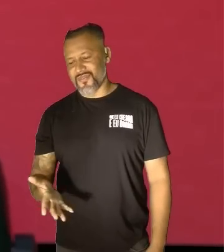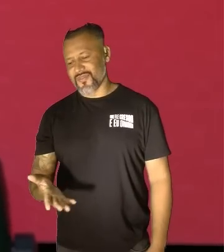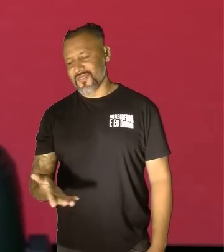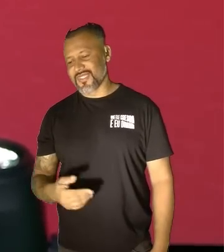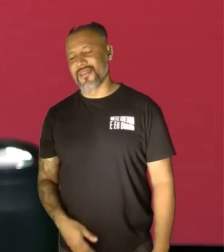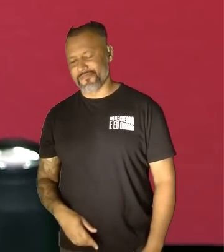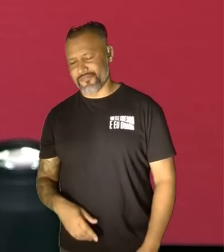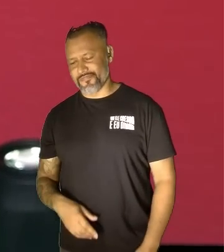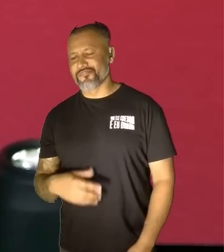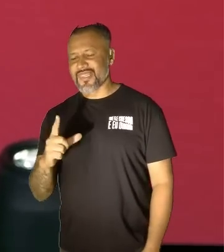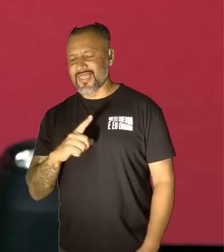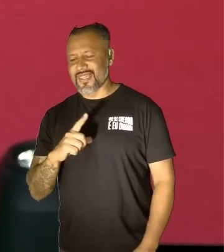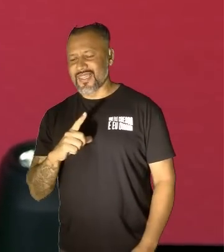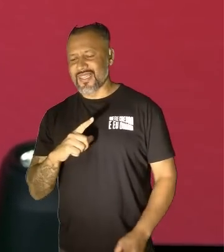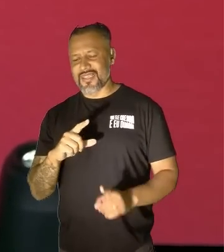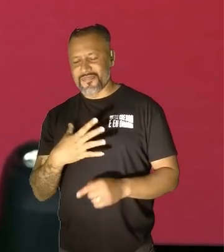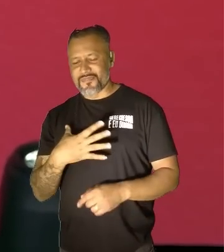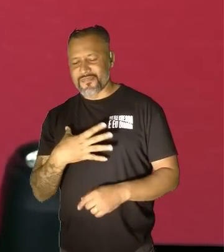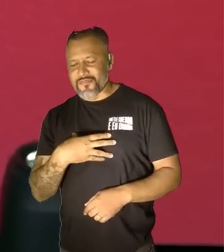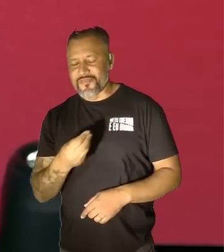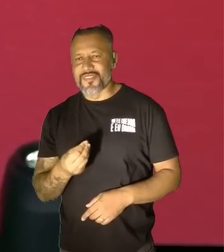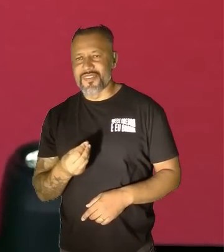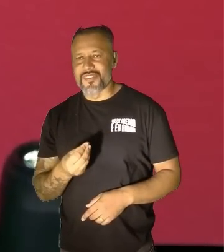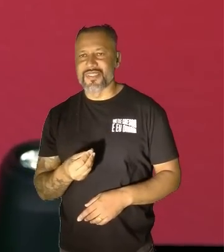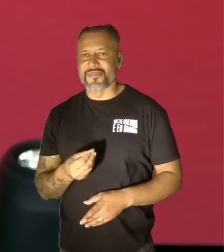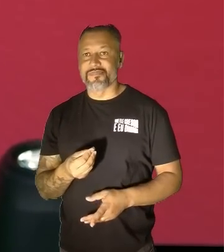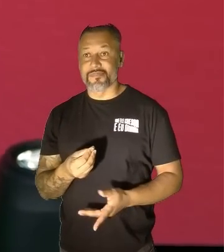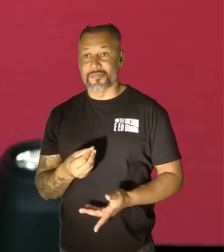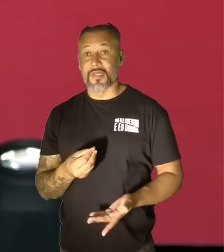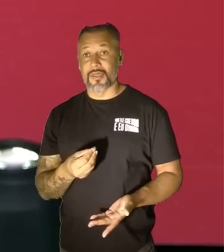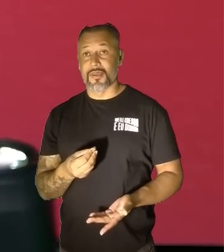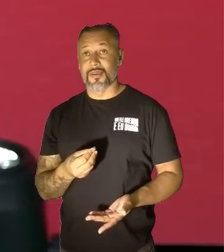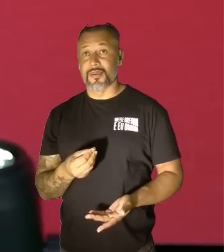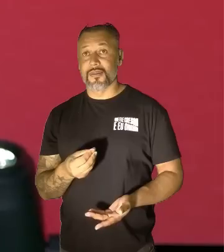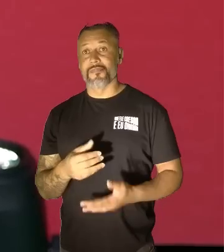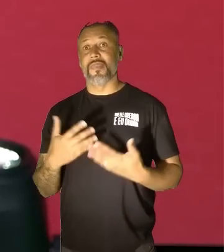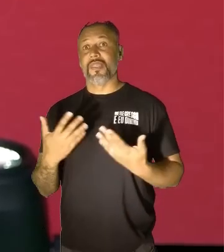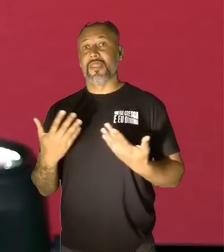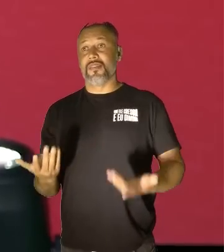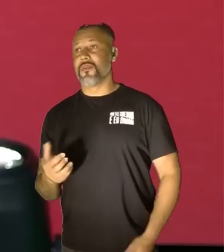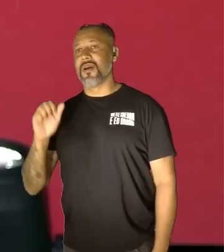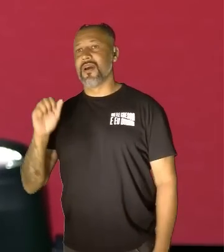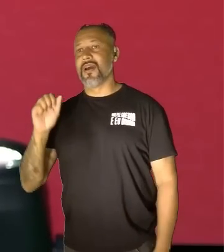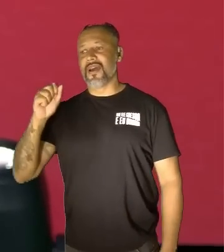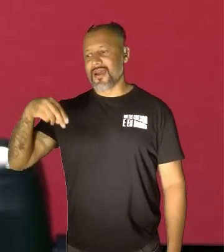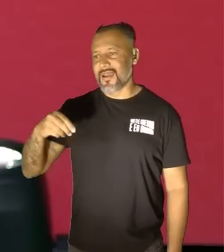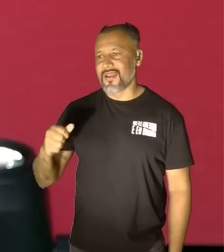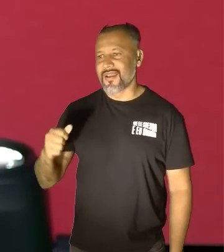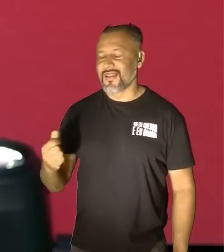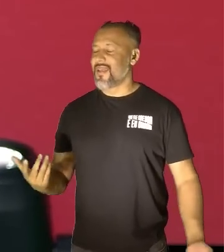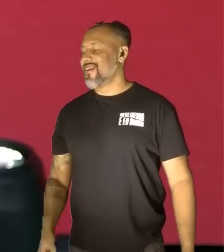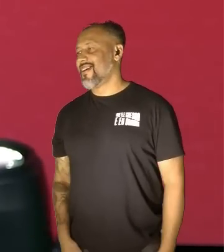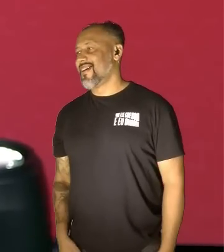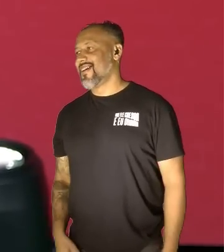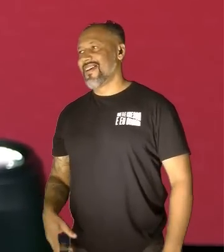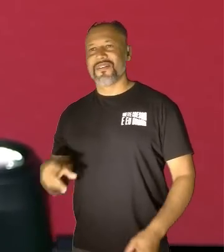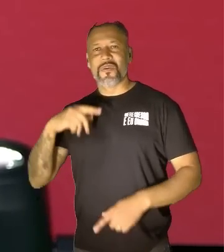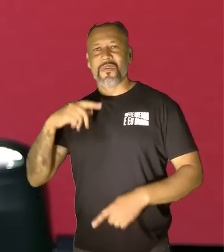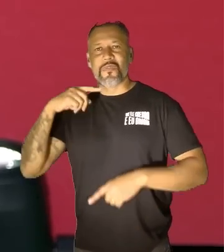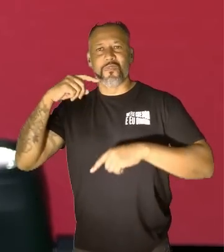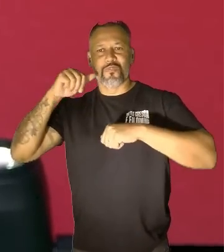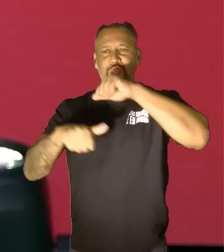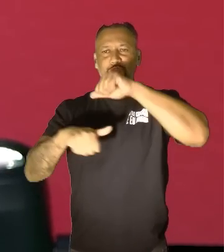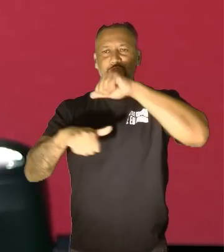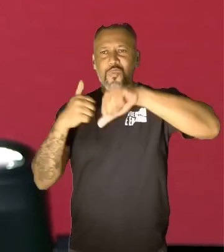sem sair grávida, claro, mas a Bíblia diz que ela já sai do templo com um semblante